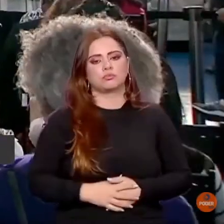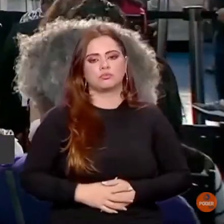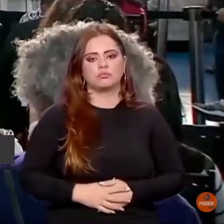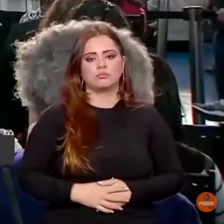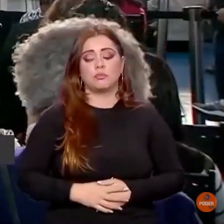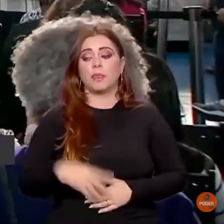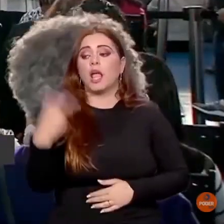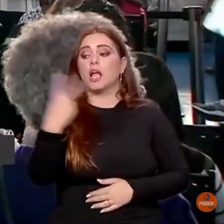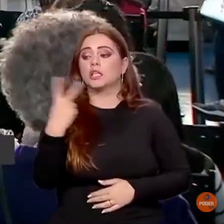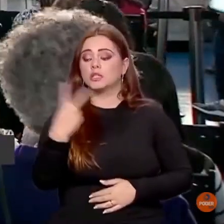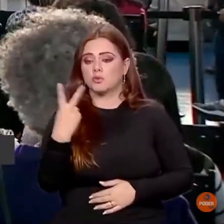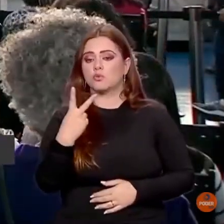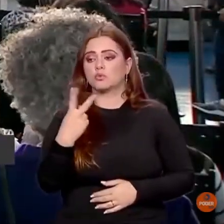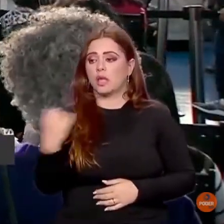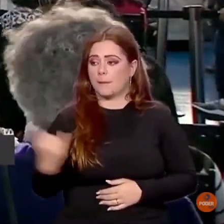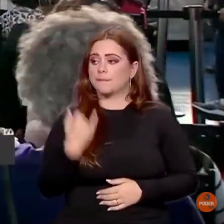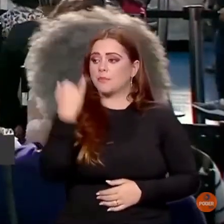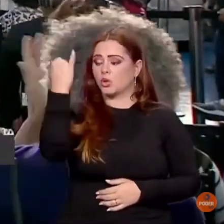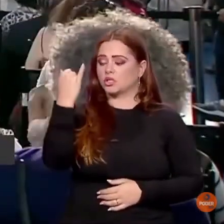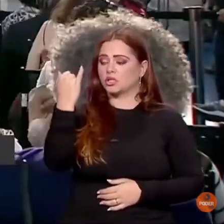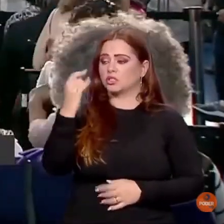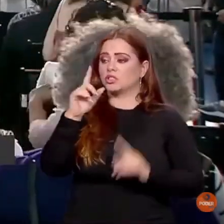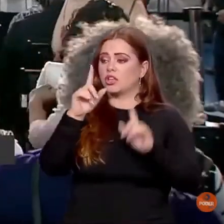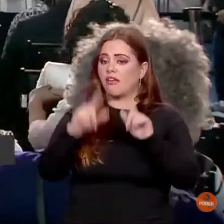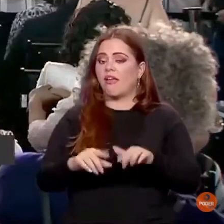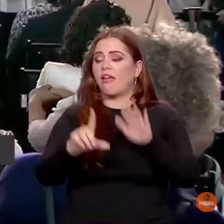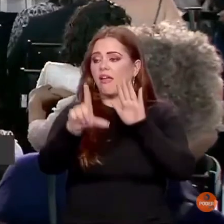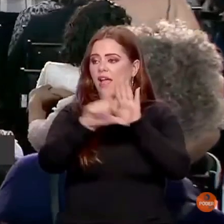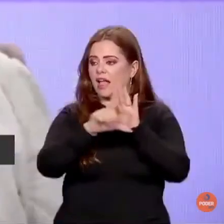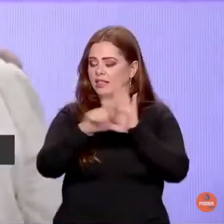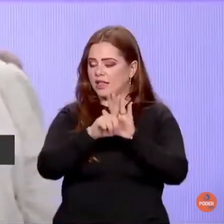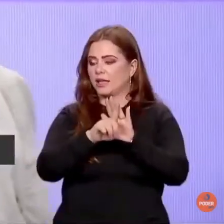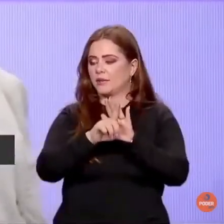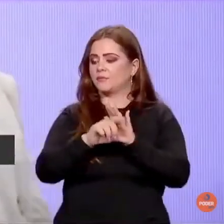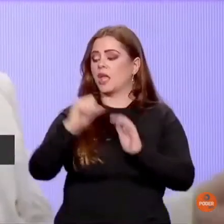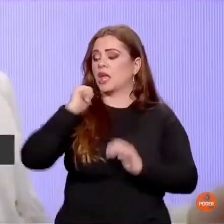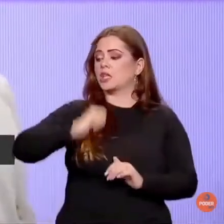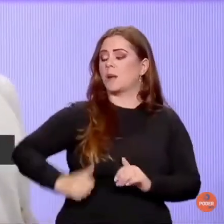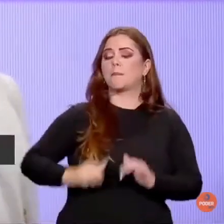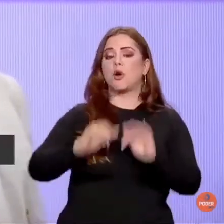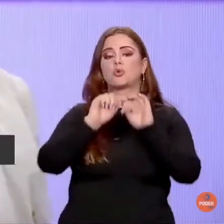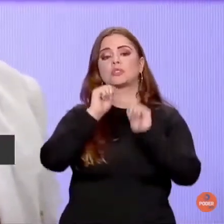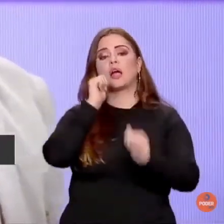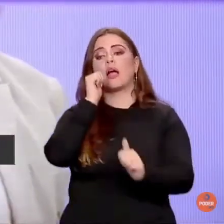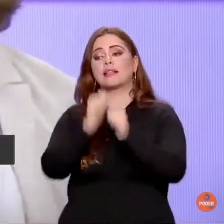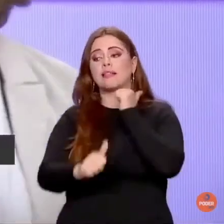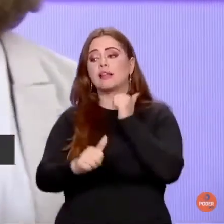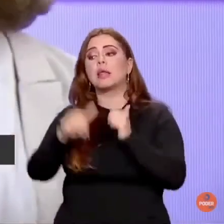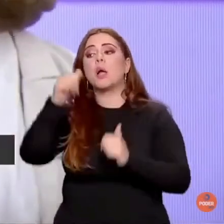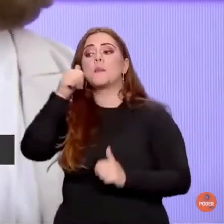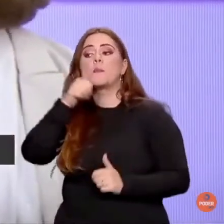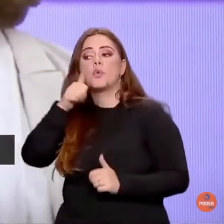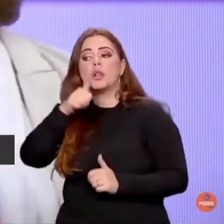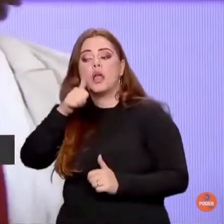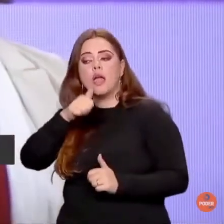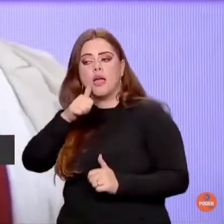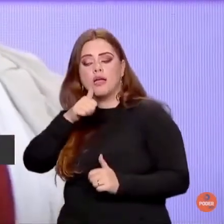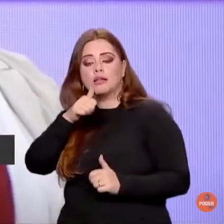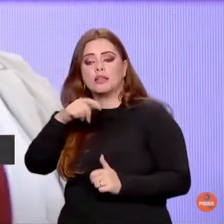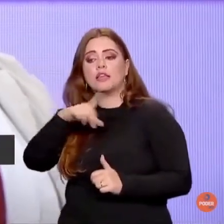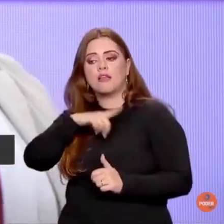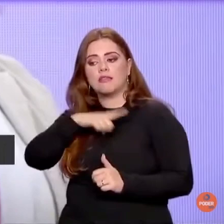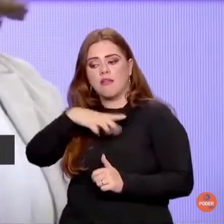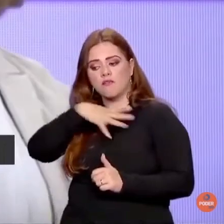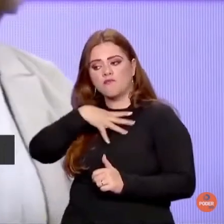A segunda coisa importante, Cida, é a lei, sabe, a Bolsa Atleta para a mulher que tem